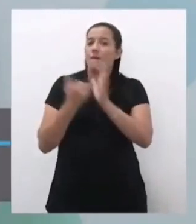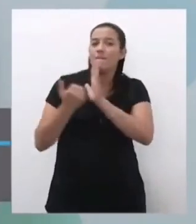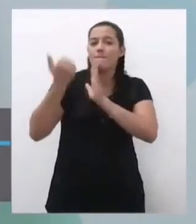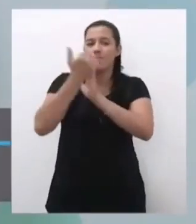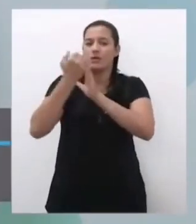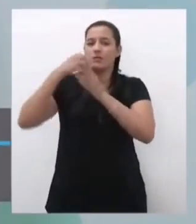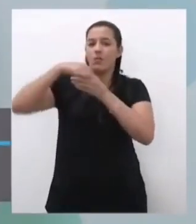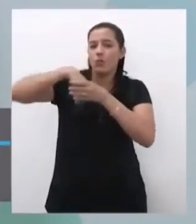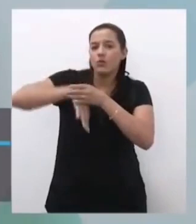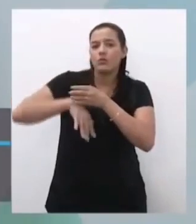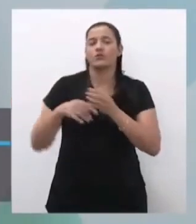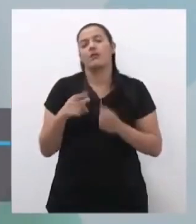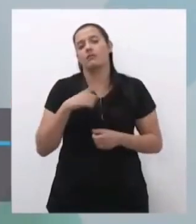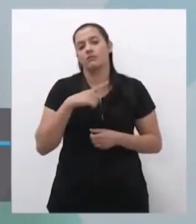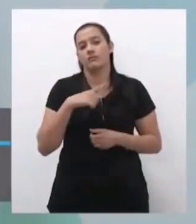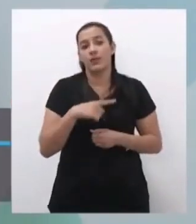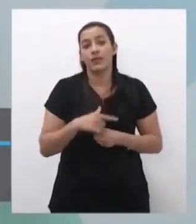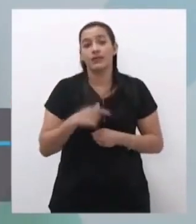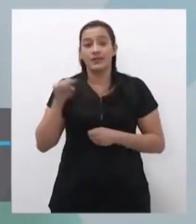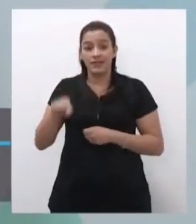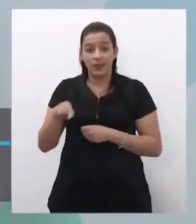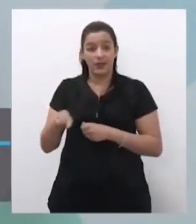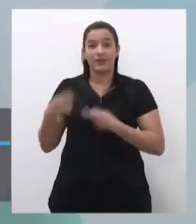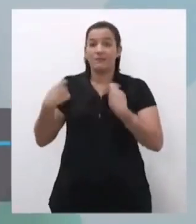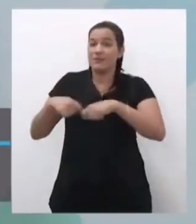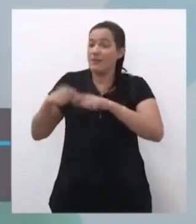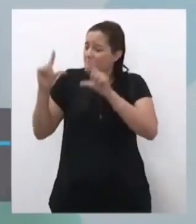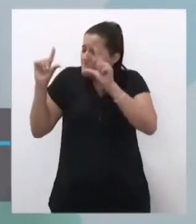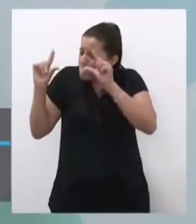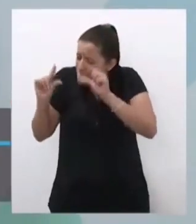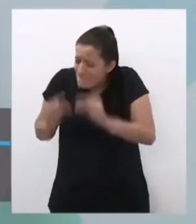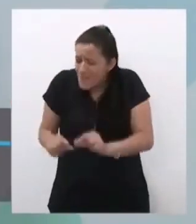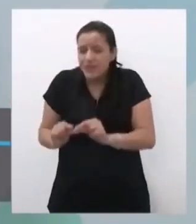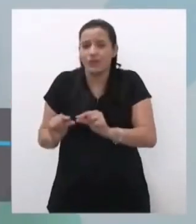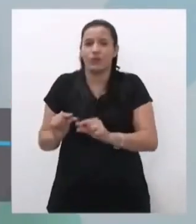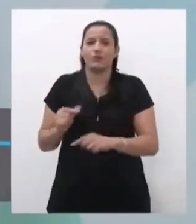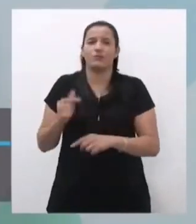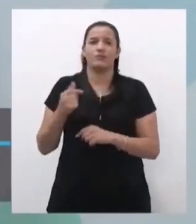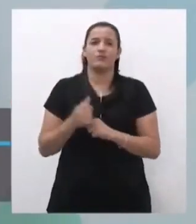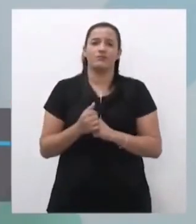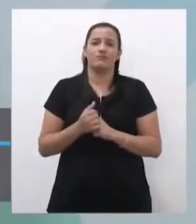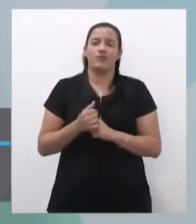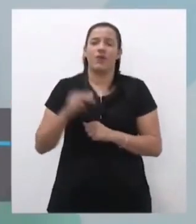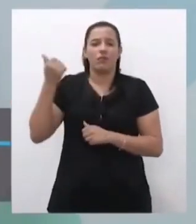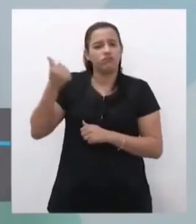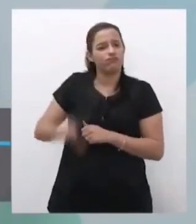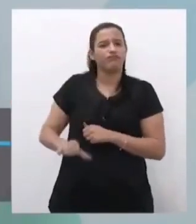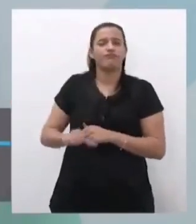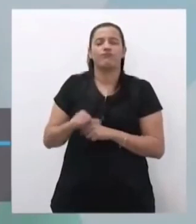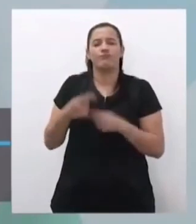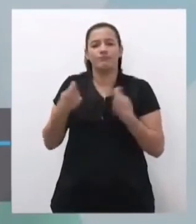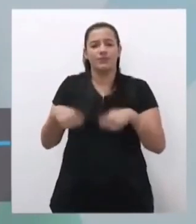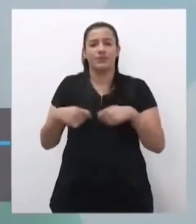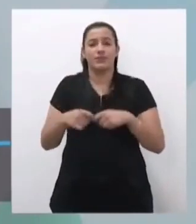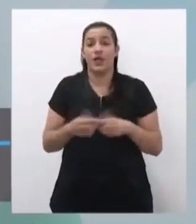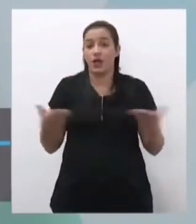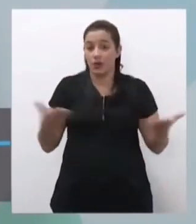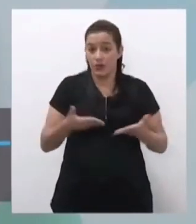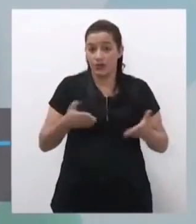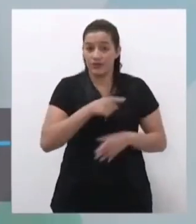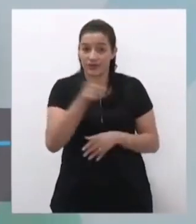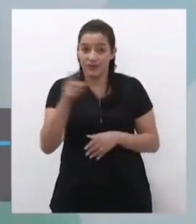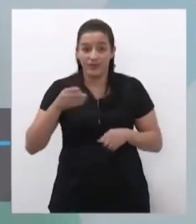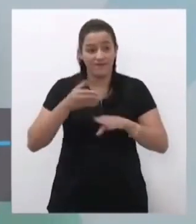alimentos, segundo o guia, a gente tem que consumir na menor quantidade possível. E uma coisa que vocês vão fazer a partir de agora, quando vocês